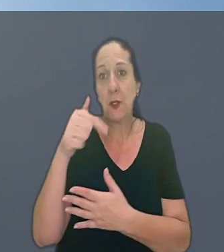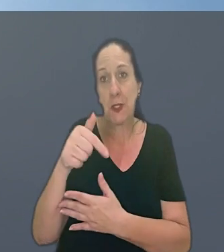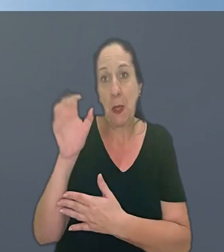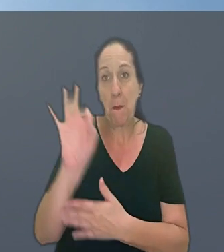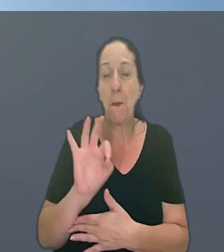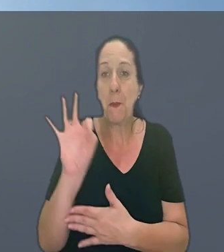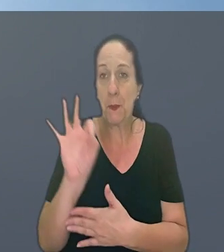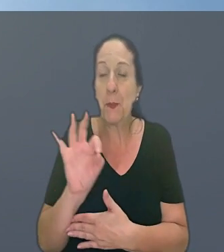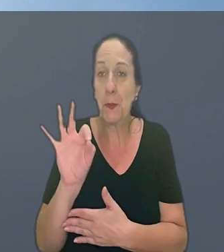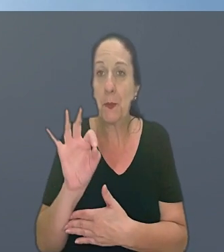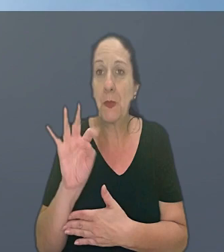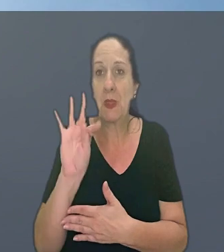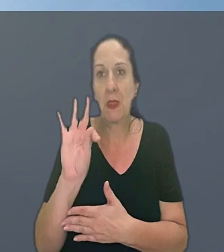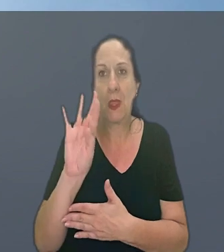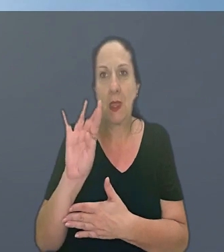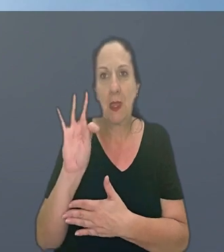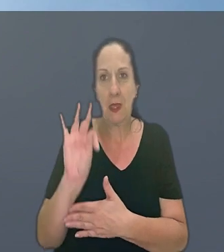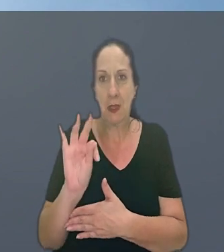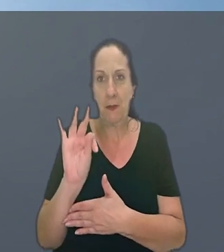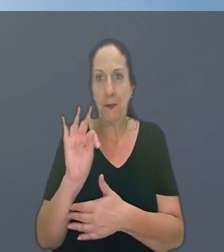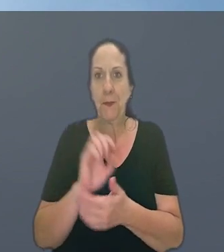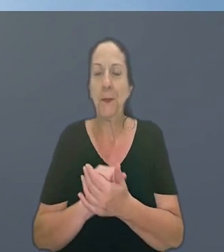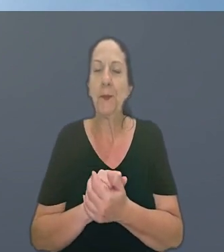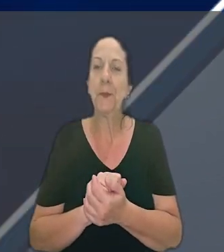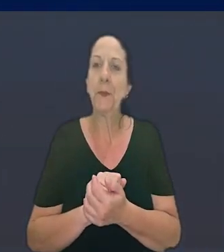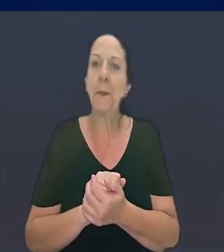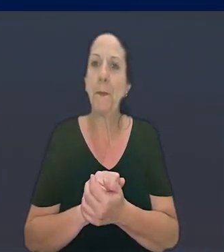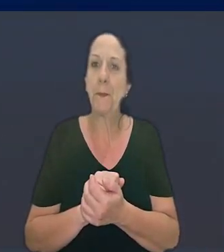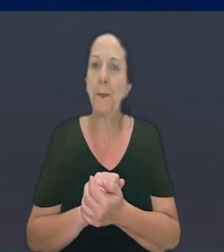em 27% no TRT.